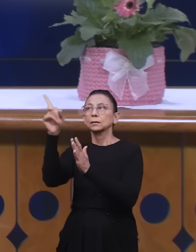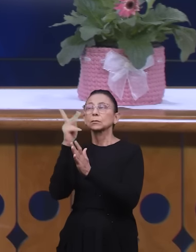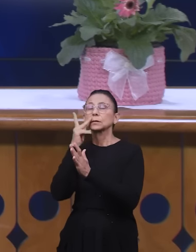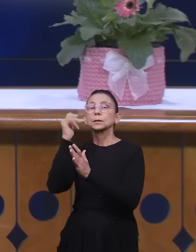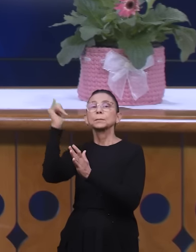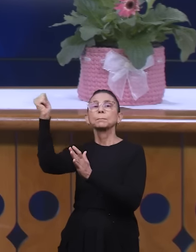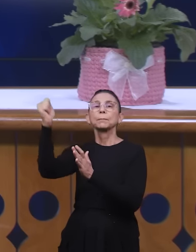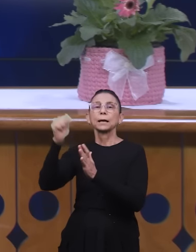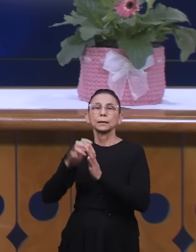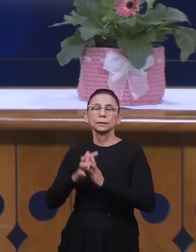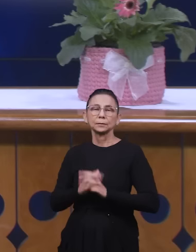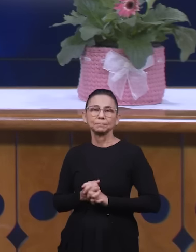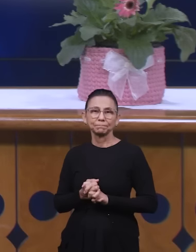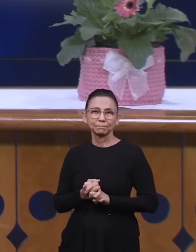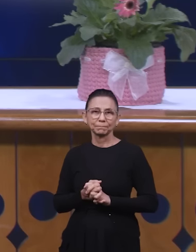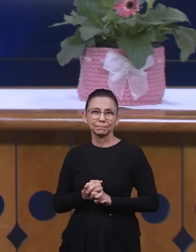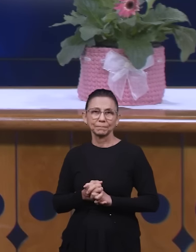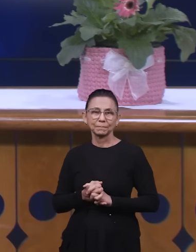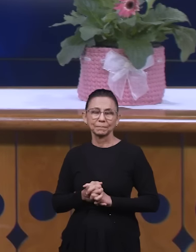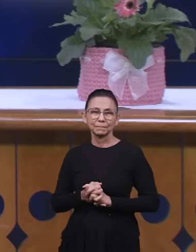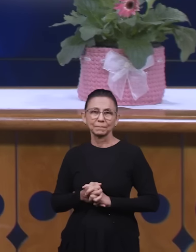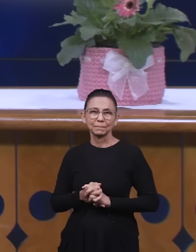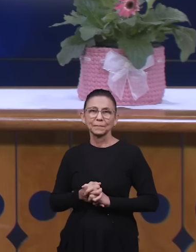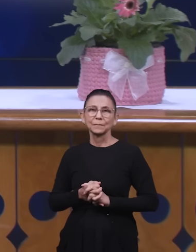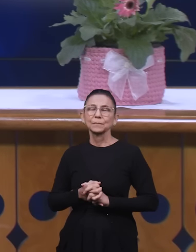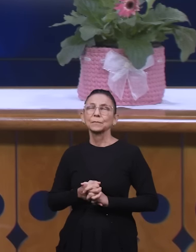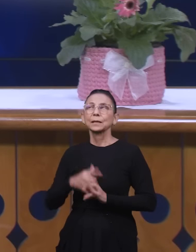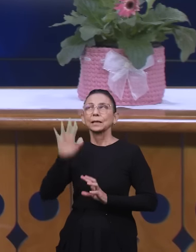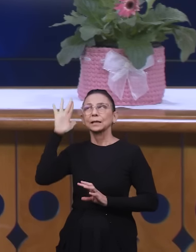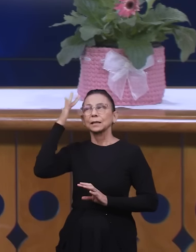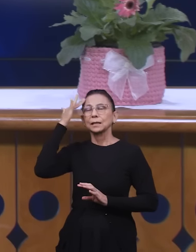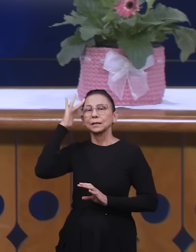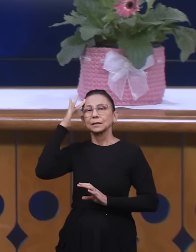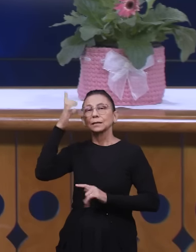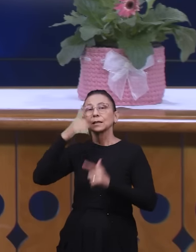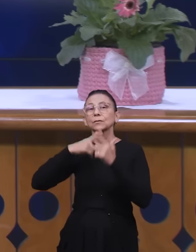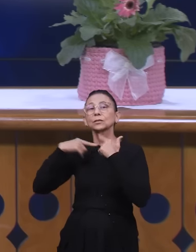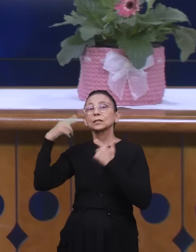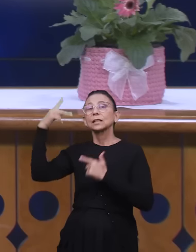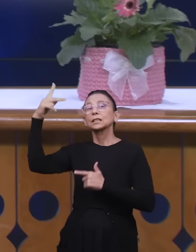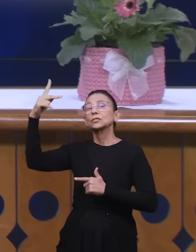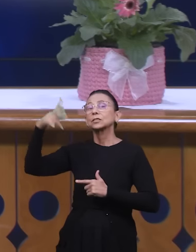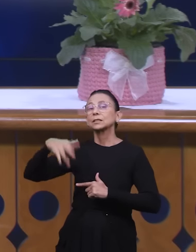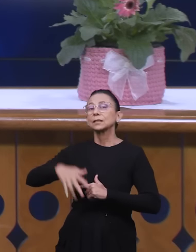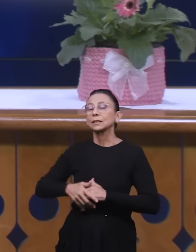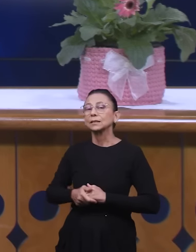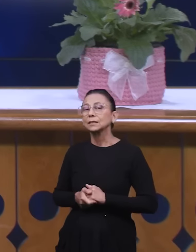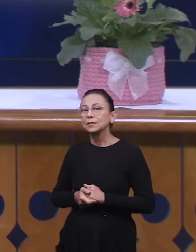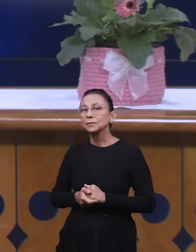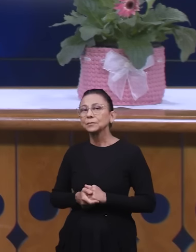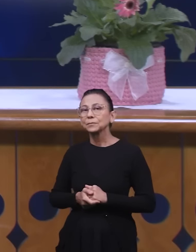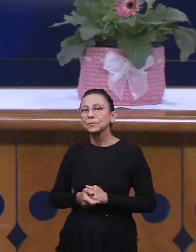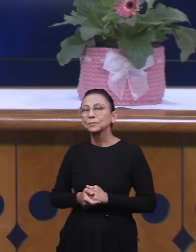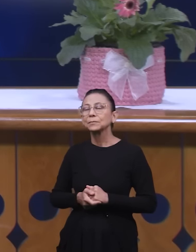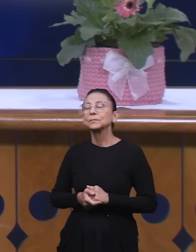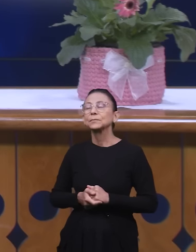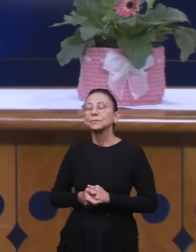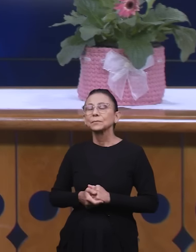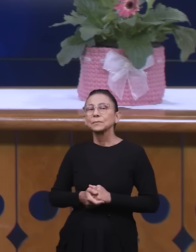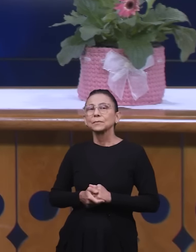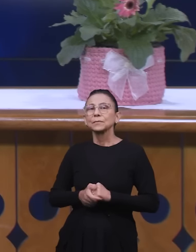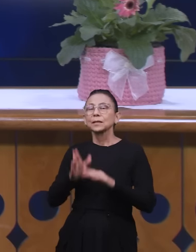Pai, para ouvir sempre a sua voz, para estar diante daquele